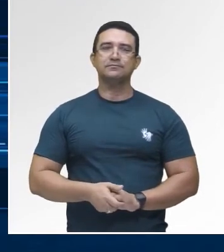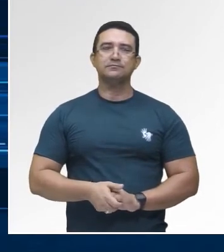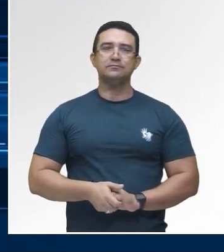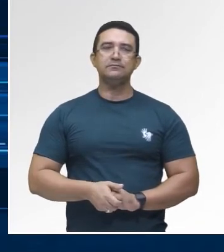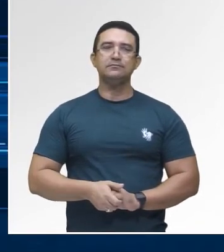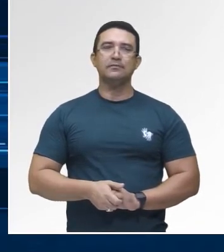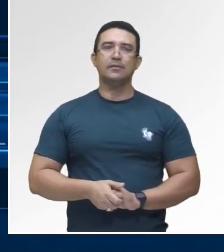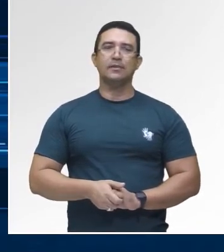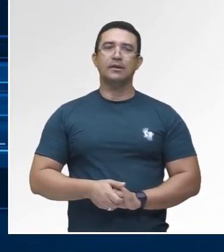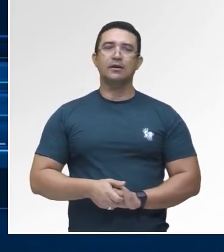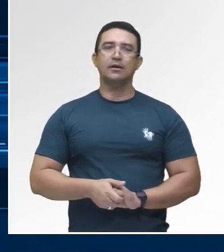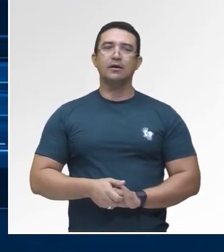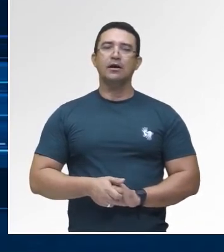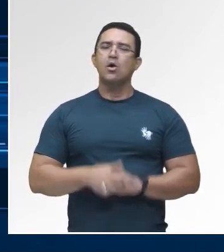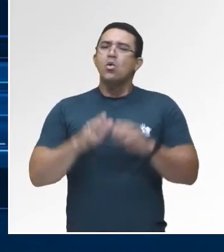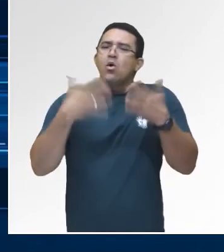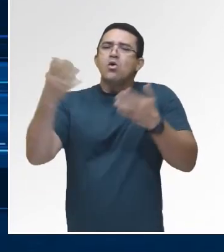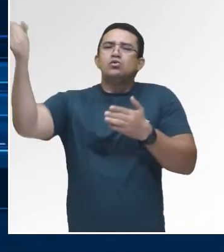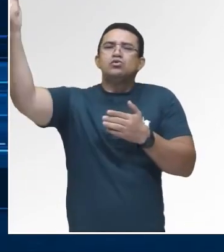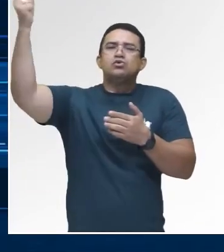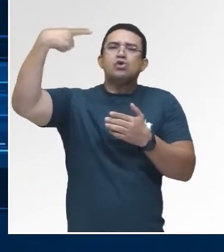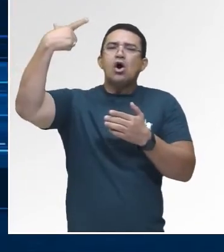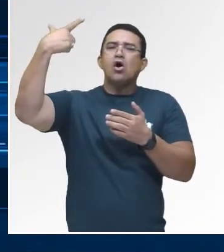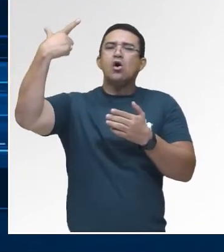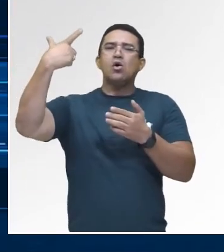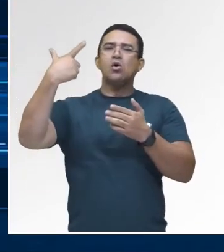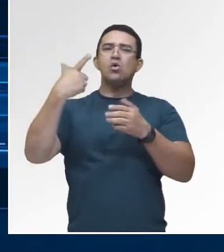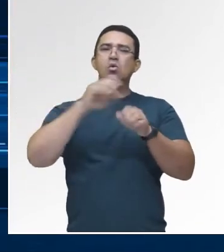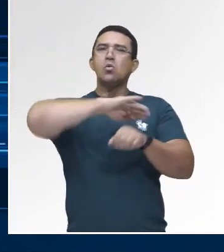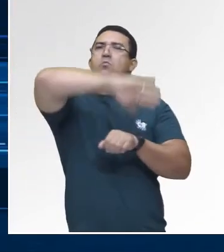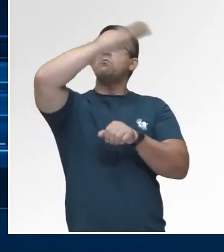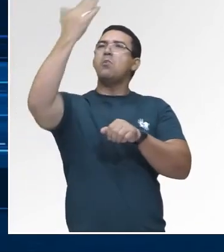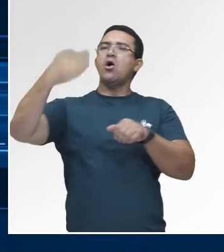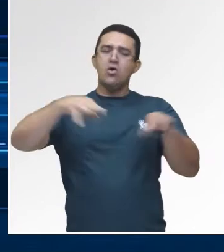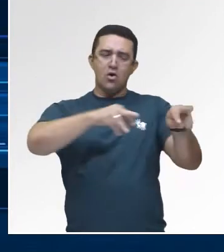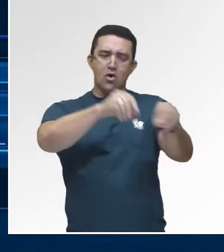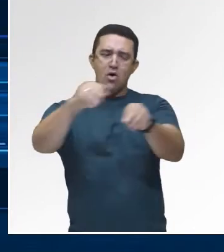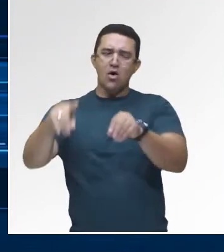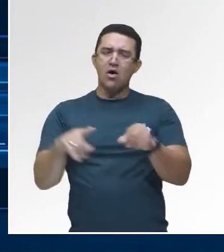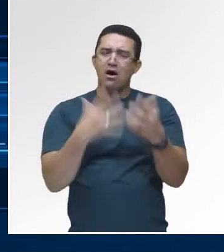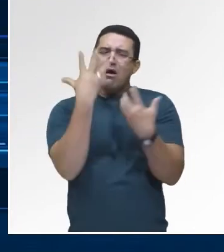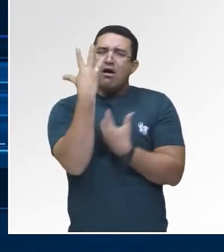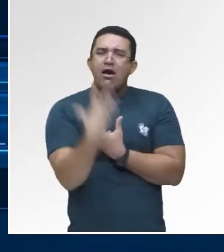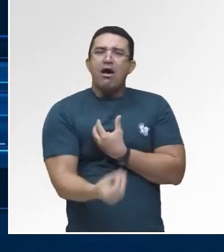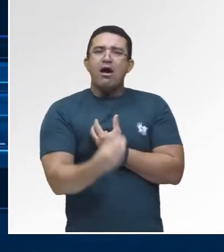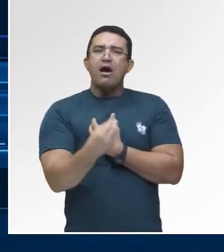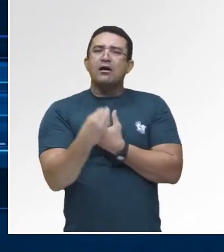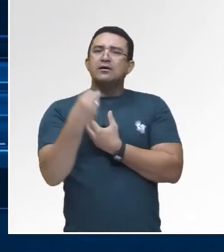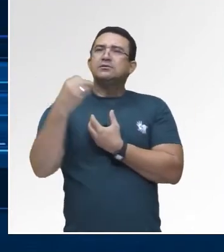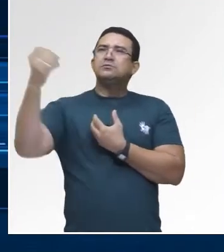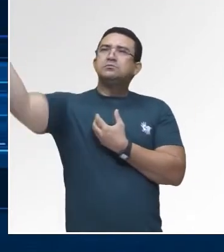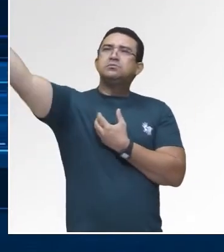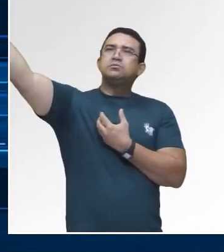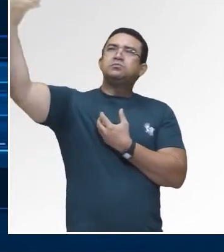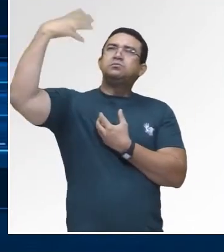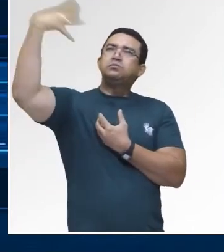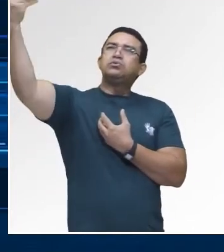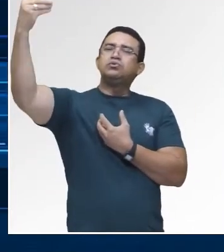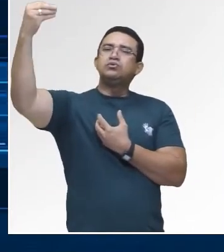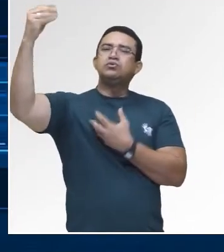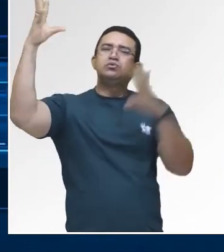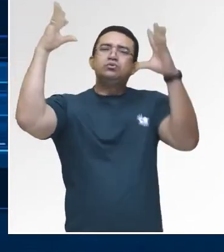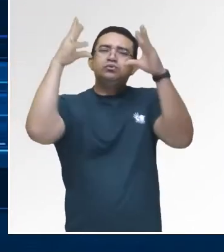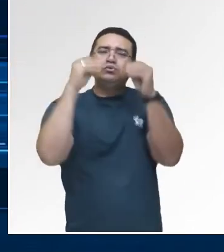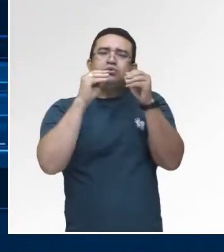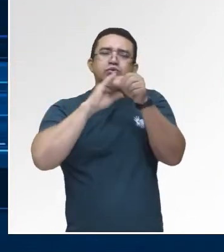Vamos prosseguindo, olha só. Quando o sol nestes deserto deixa a luz derradeira apagar, com as trevas da noite que espanta,